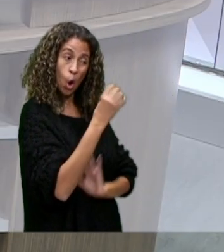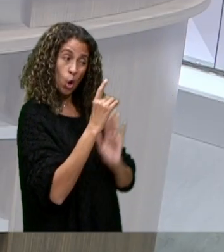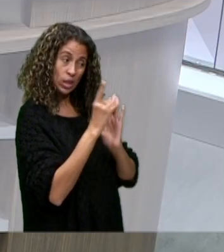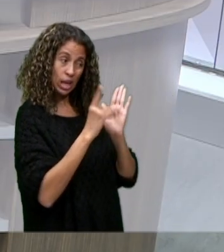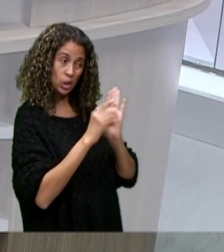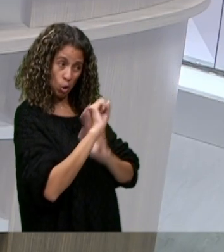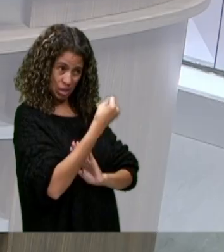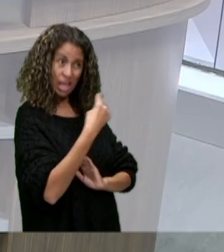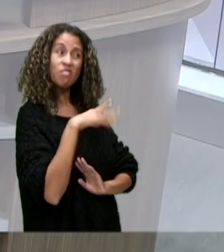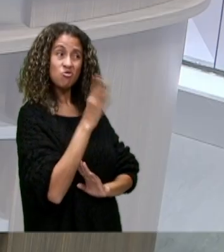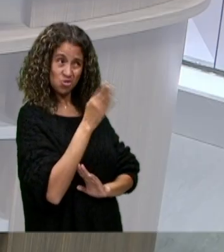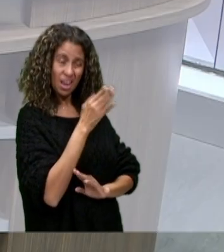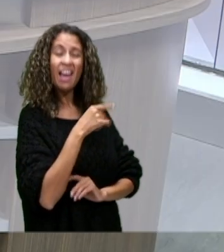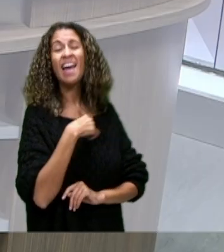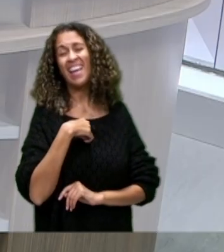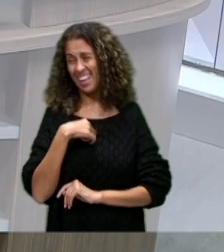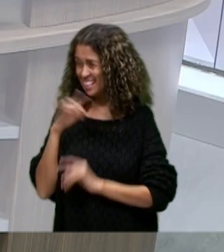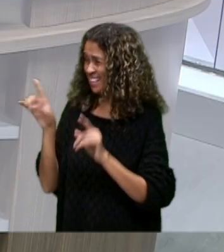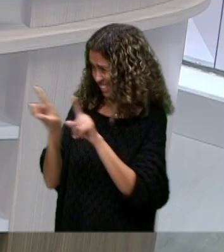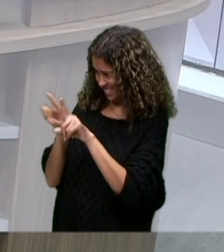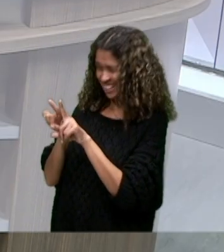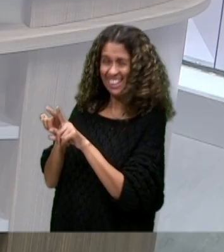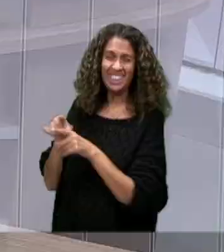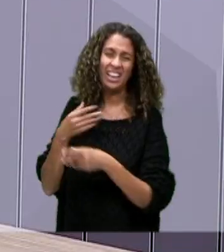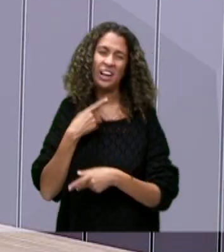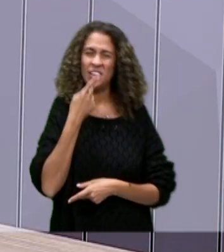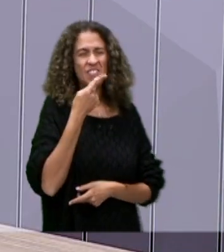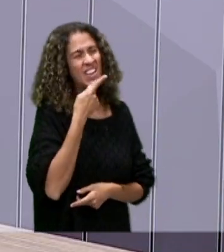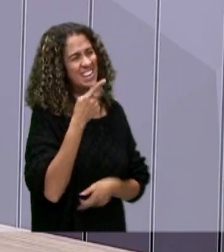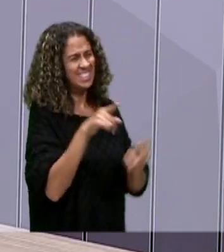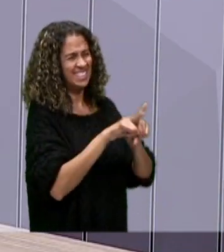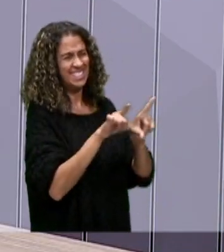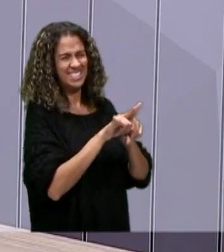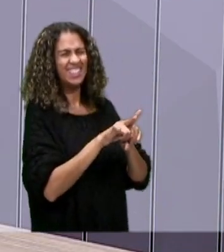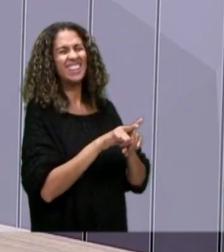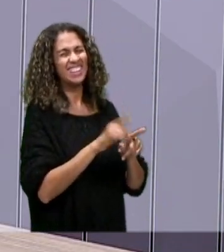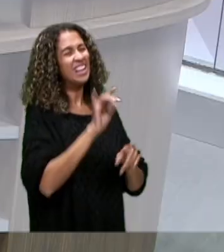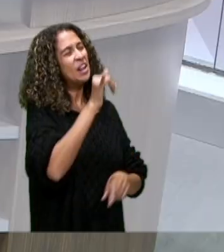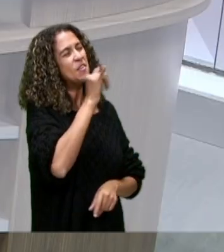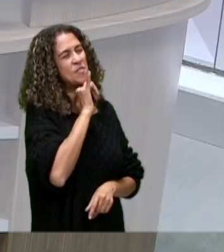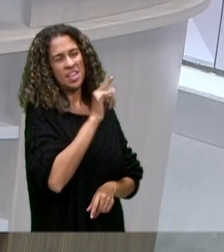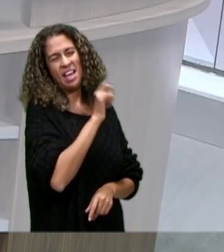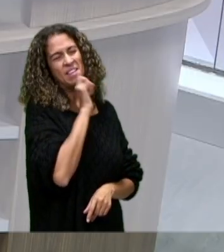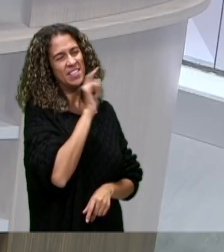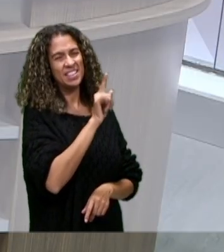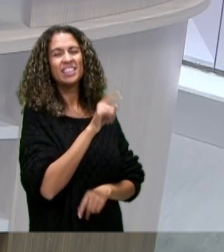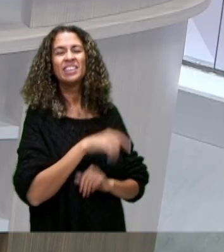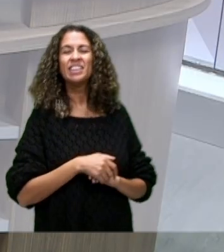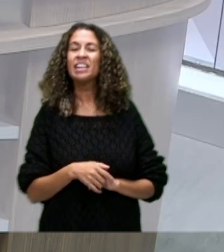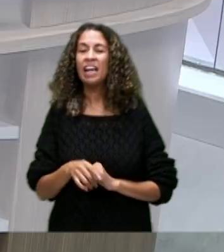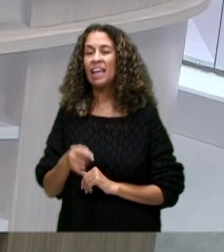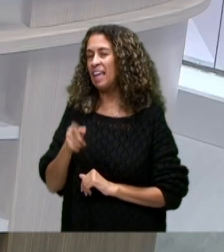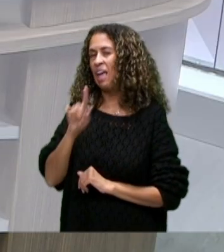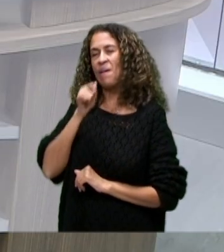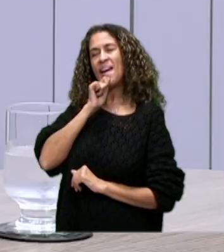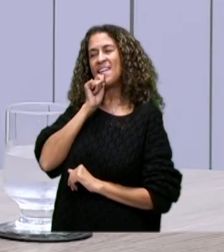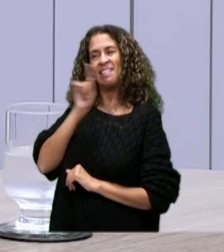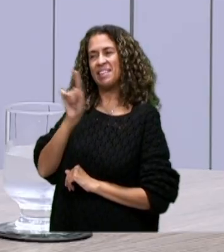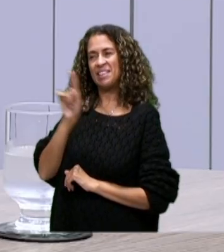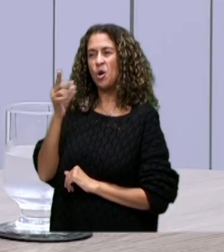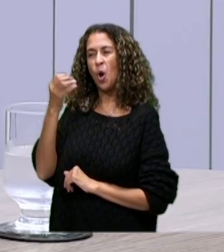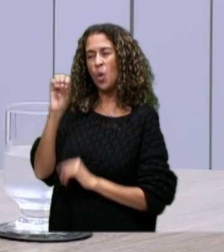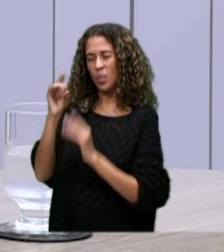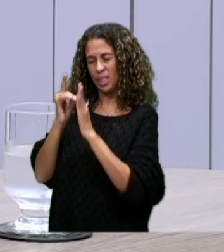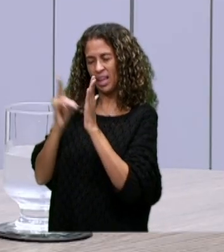anos 80 também? Entreguei a idade agora. Nessa época eu não ficava ainda. Eu mal brincava